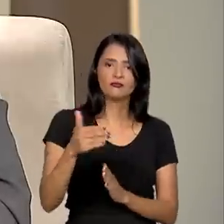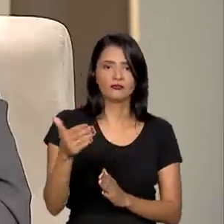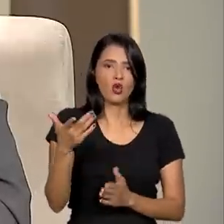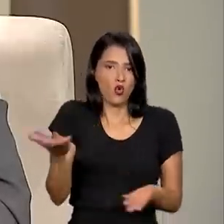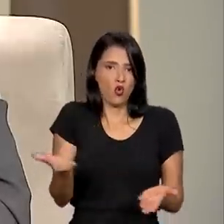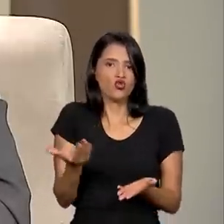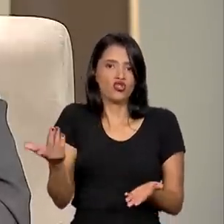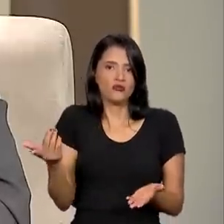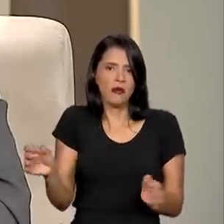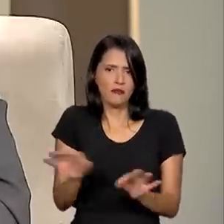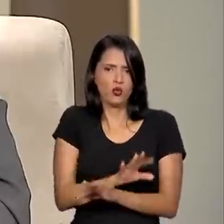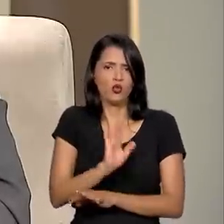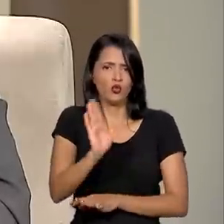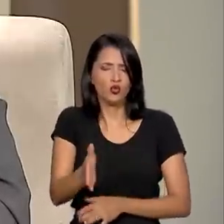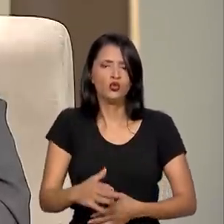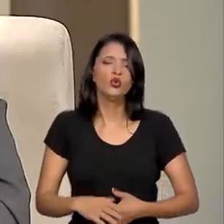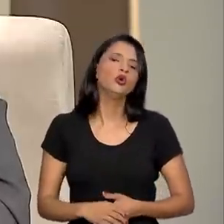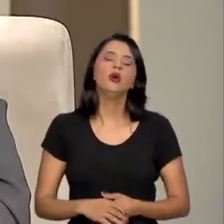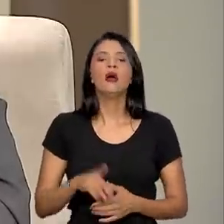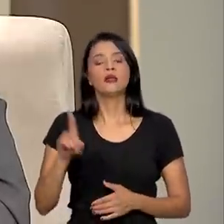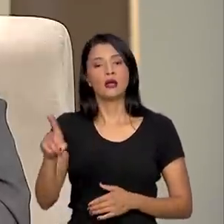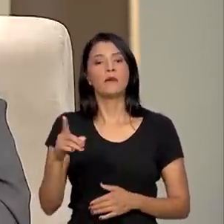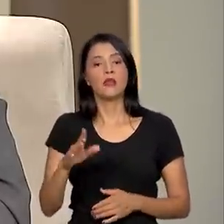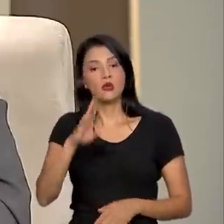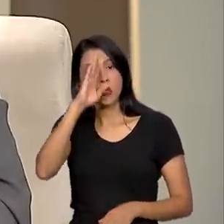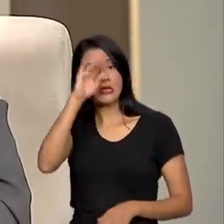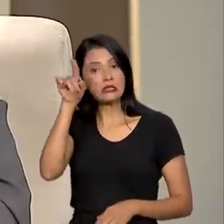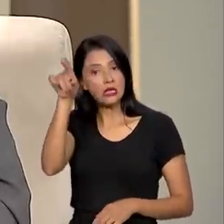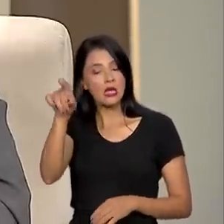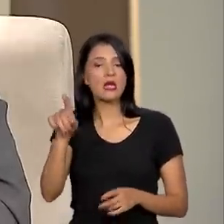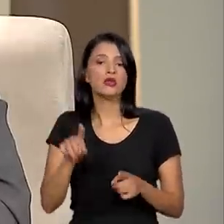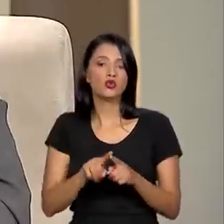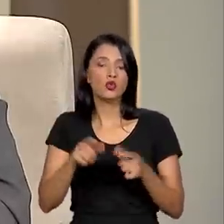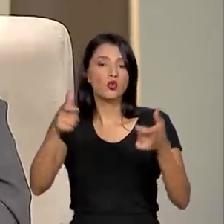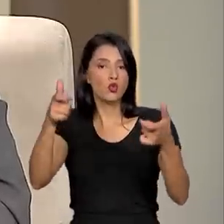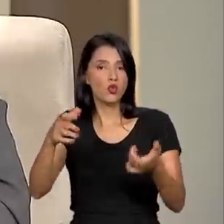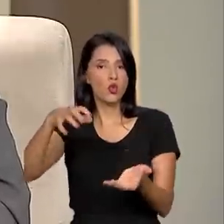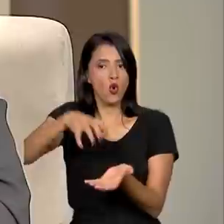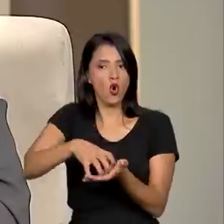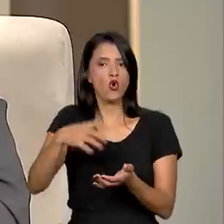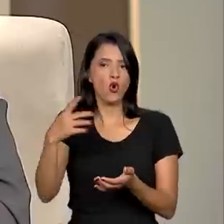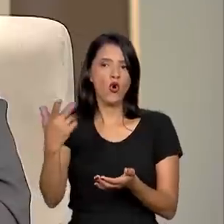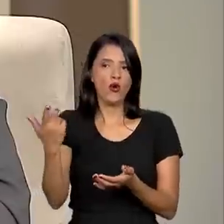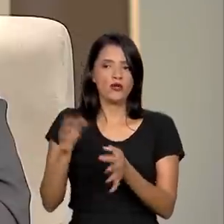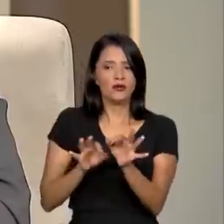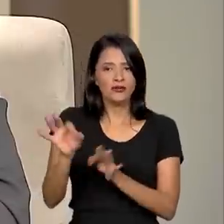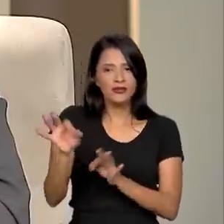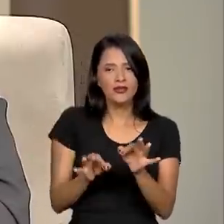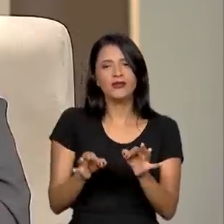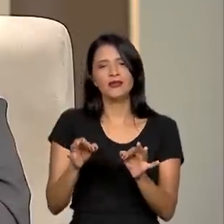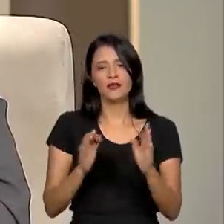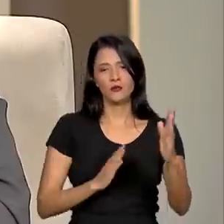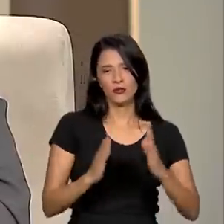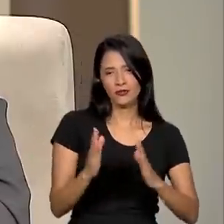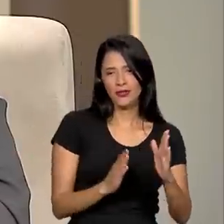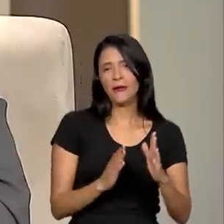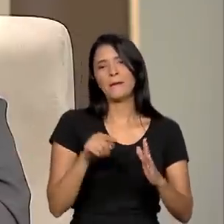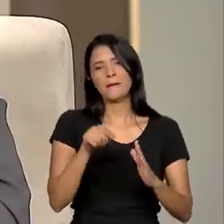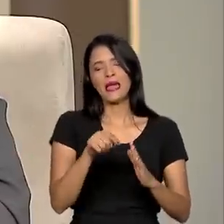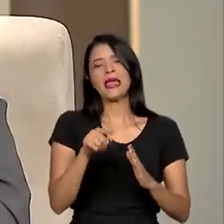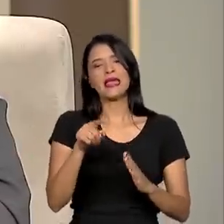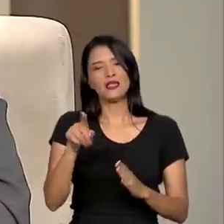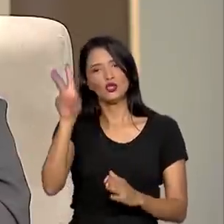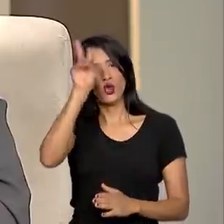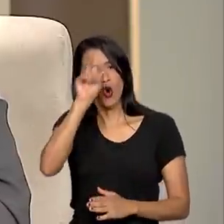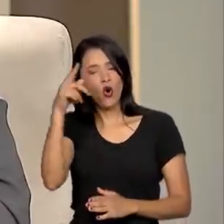do Exército no Rio de Janeiro, no DPHSEX, que é o órgão que controla a parte histórica do Exército. A sede era no Palácio Duque